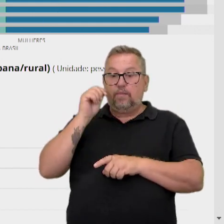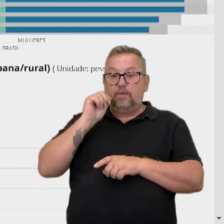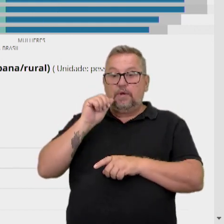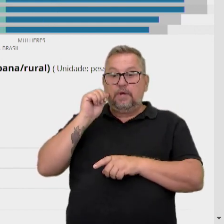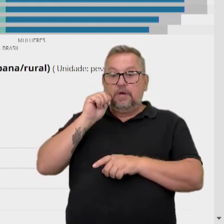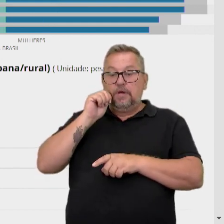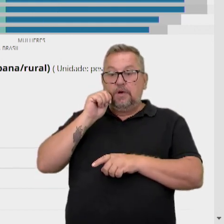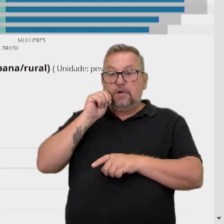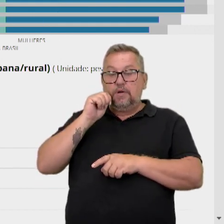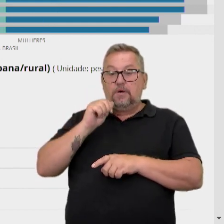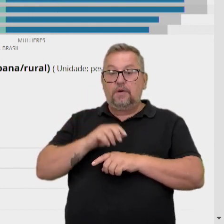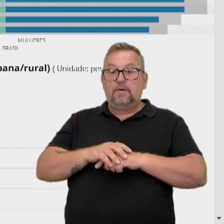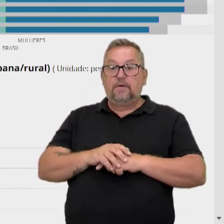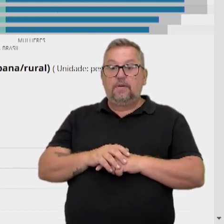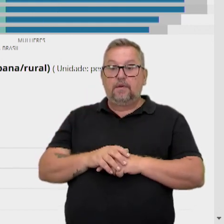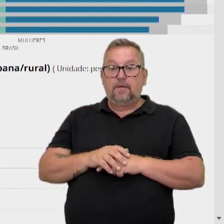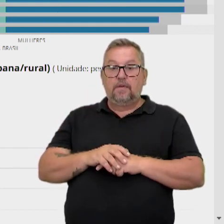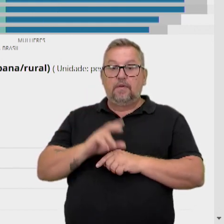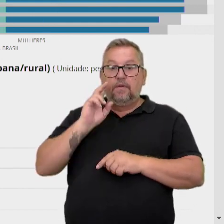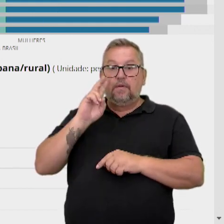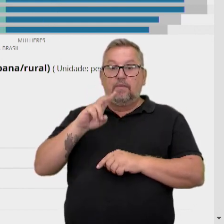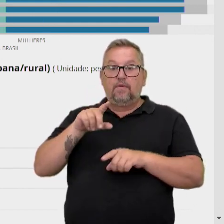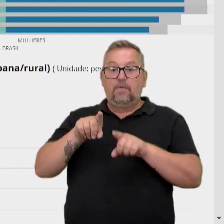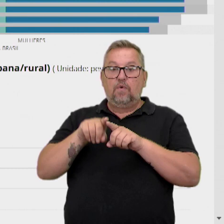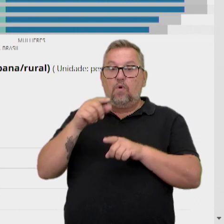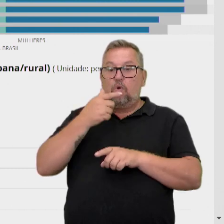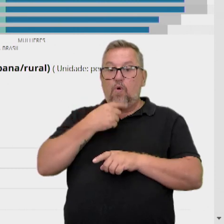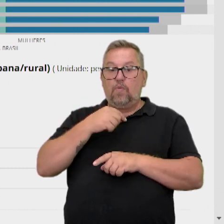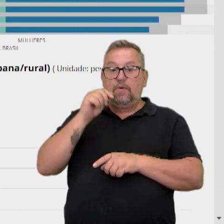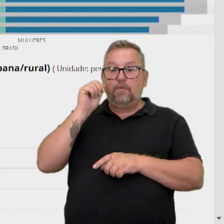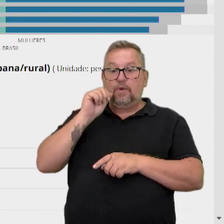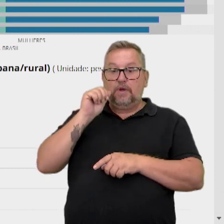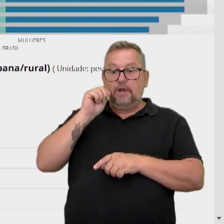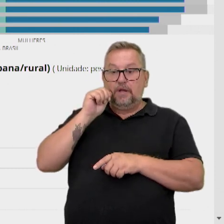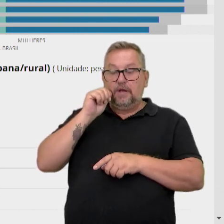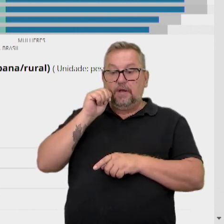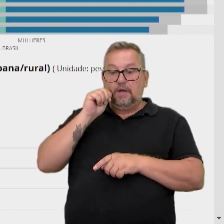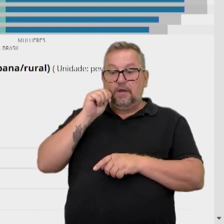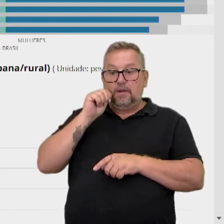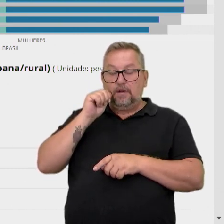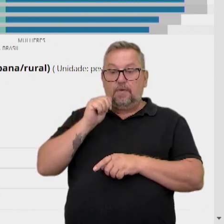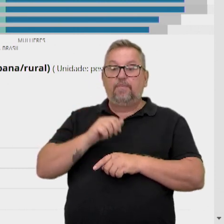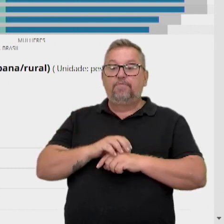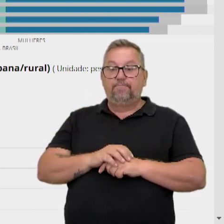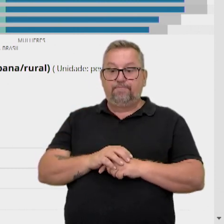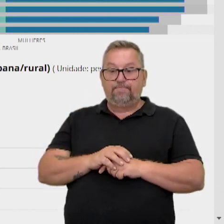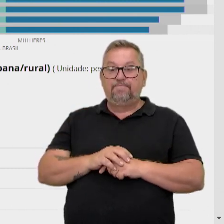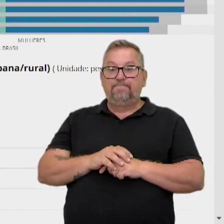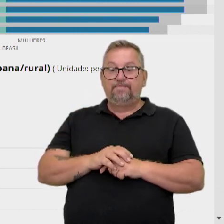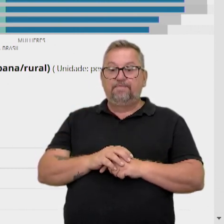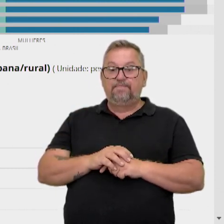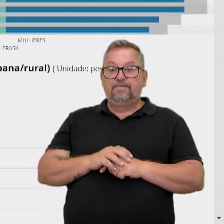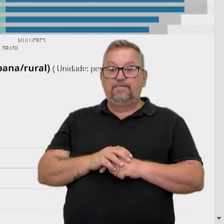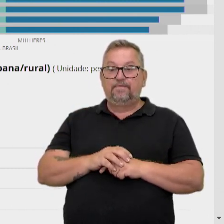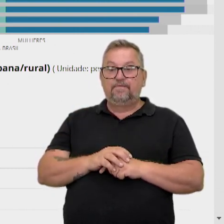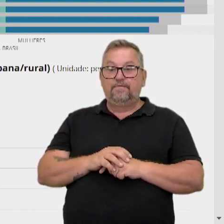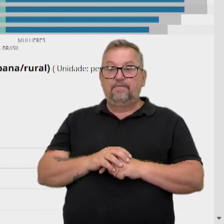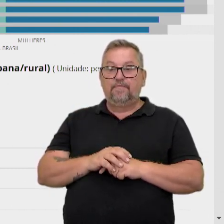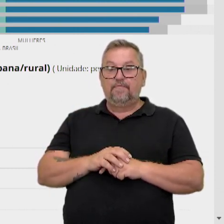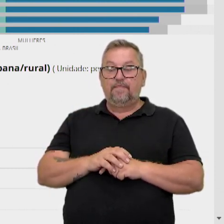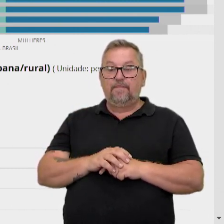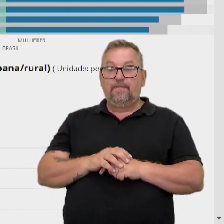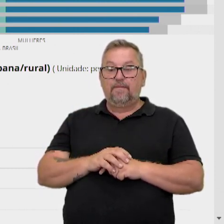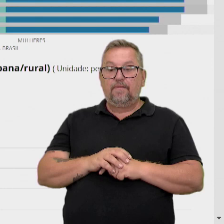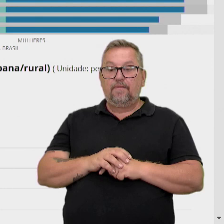né? Então, nós temos aqui, desculpa, o verde claro como homens, o verde escuro aqui como mulheres, né? A urbana e rural é a